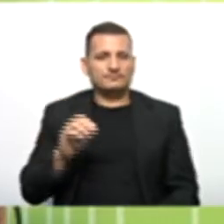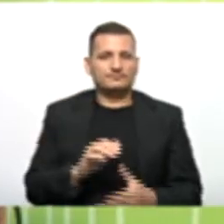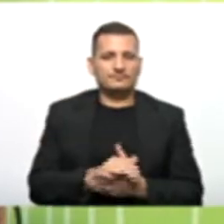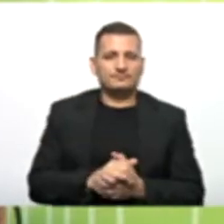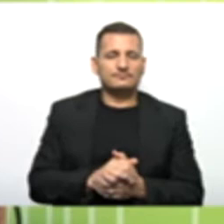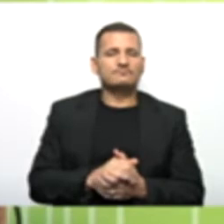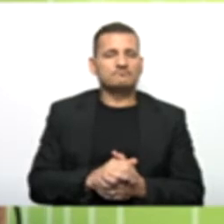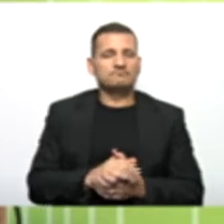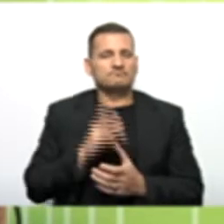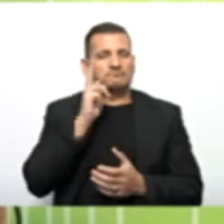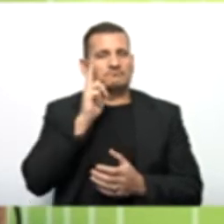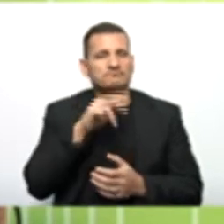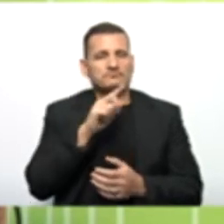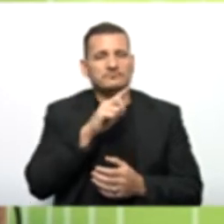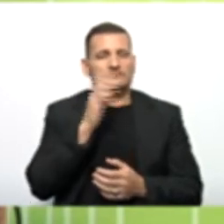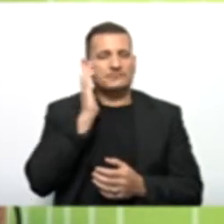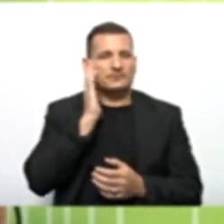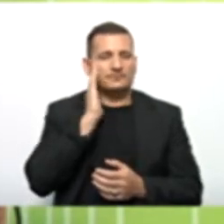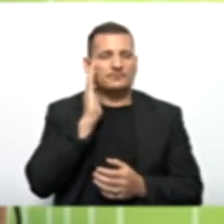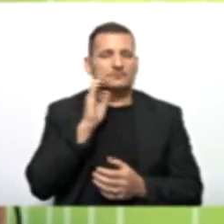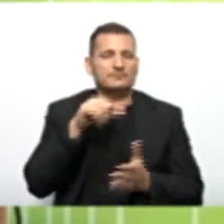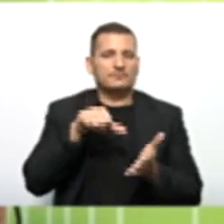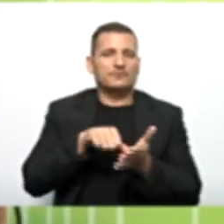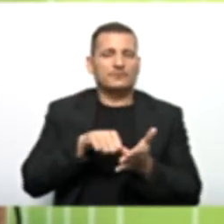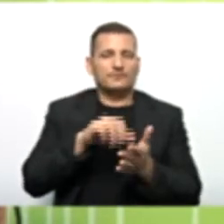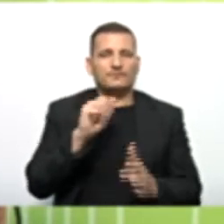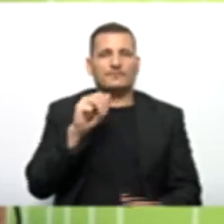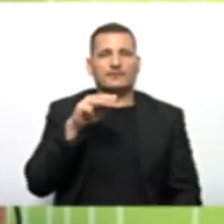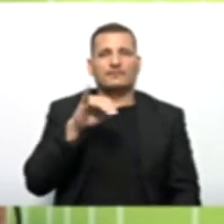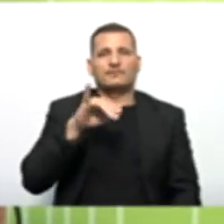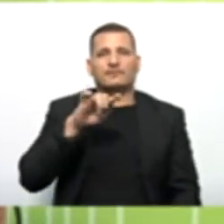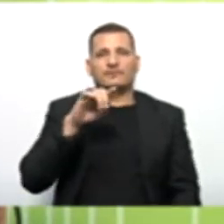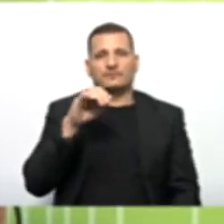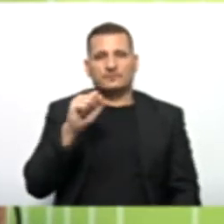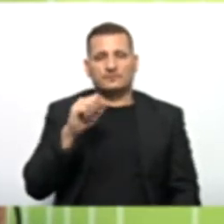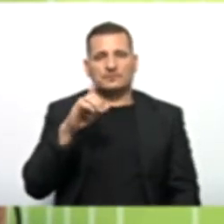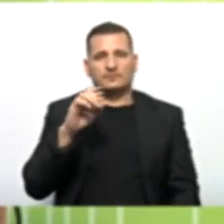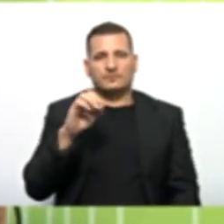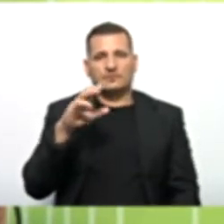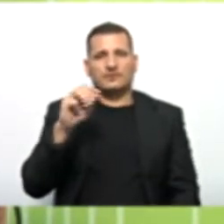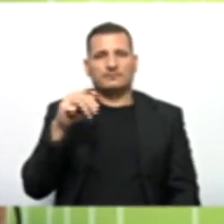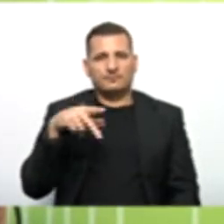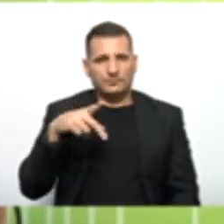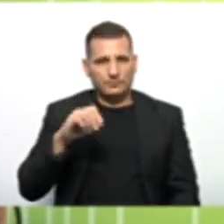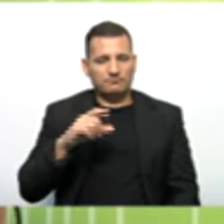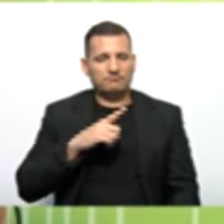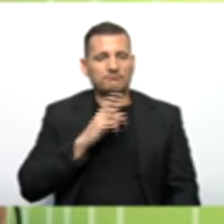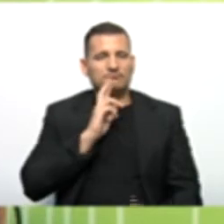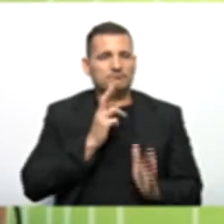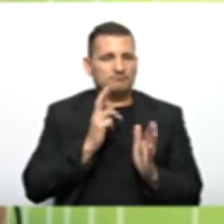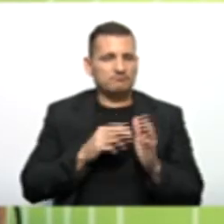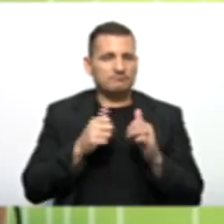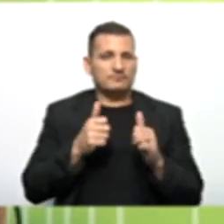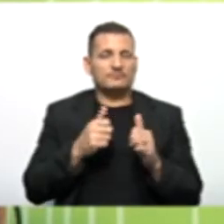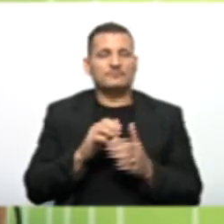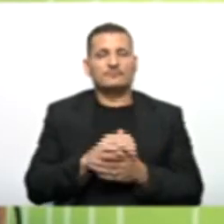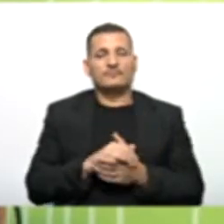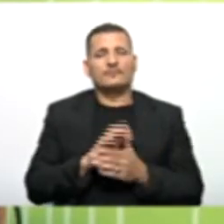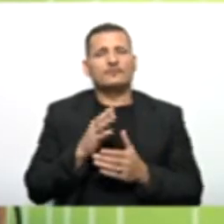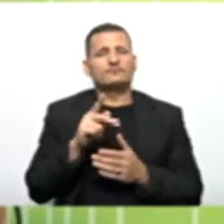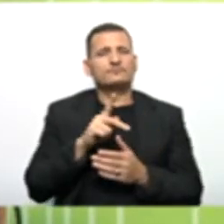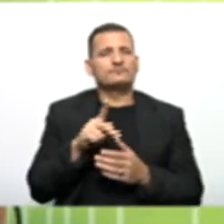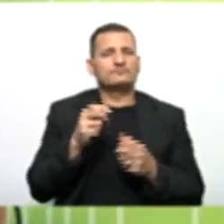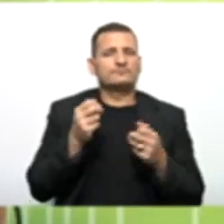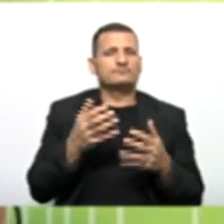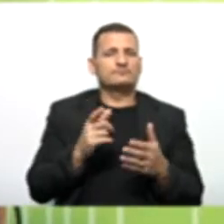Campo participa bastante, hein? Vai ter a nossa atividade, eu quero a participação de todos vocês, por favor, tá, gente? E aí, como o professor falou, se tem início, meio e fim,